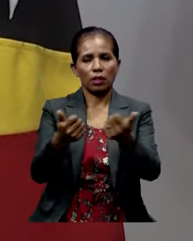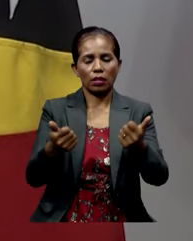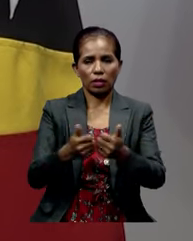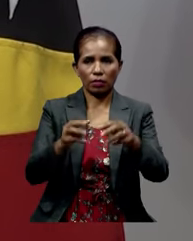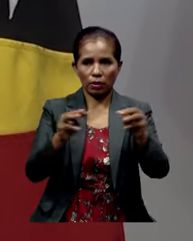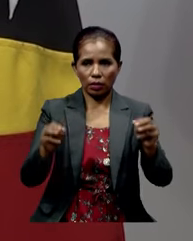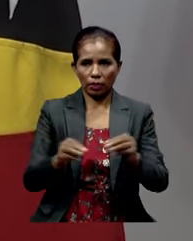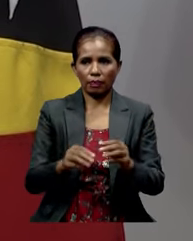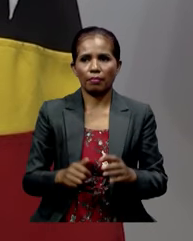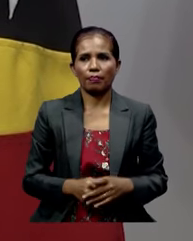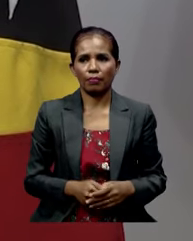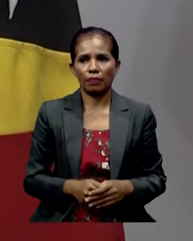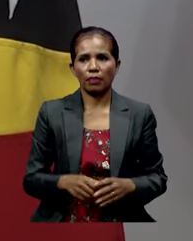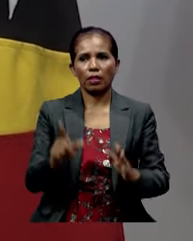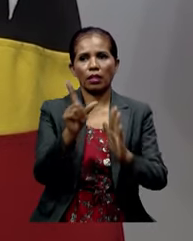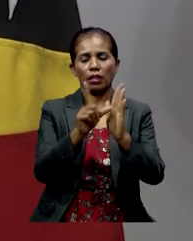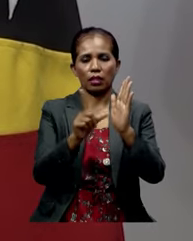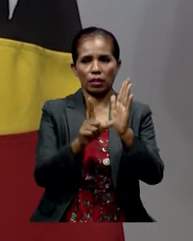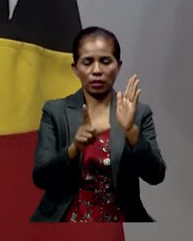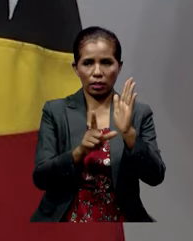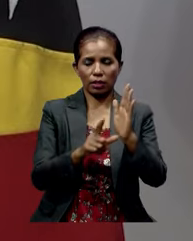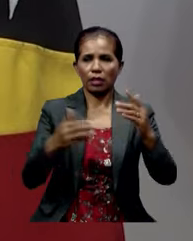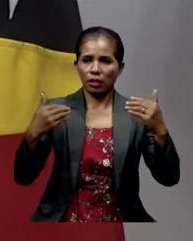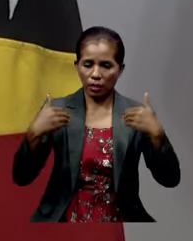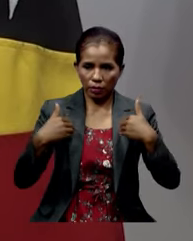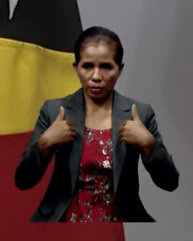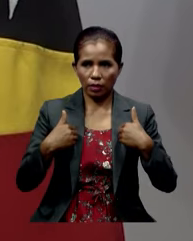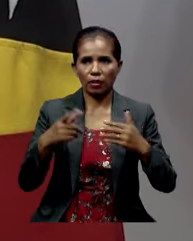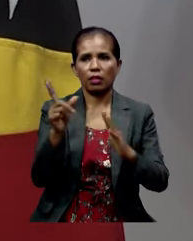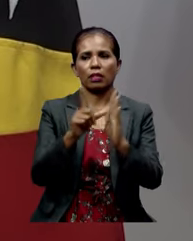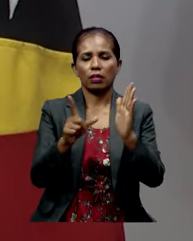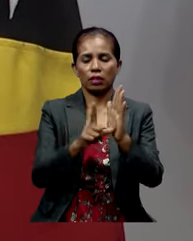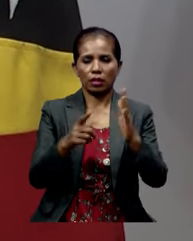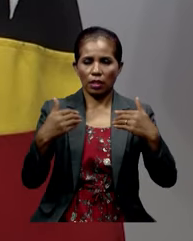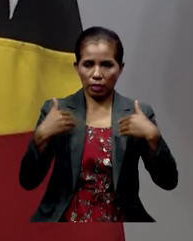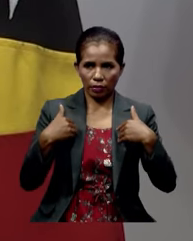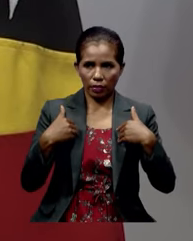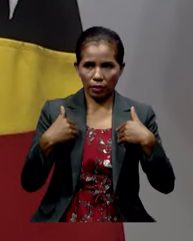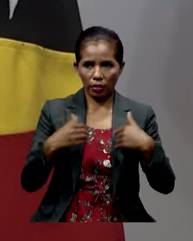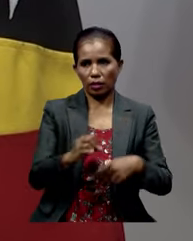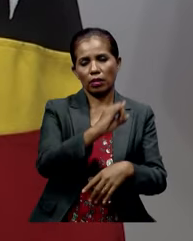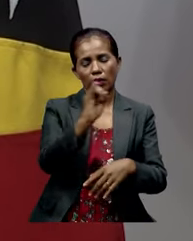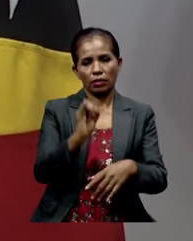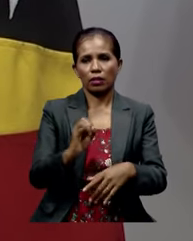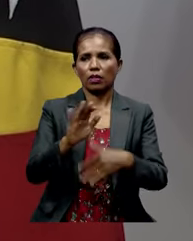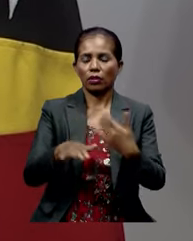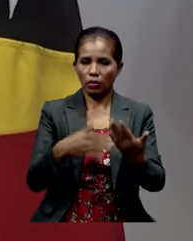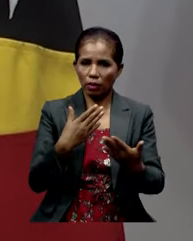ritual. Lista ne ami ihe holo ihe tiona, lista ne ihe tiona, identificado o tona,